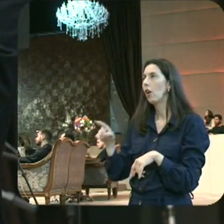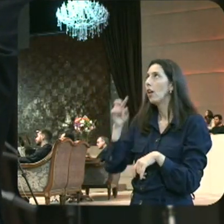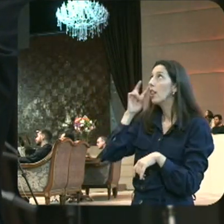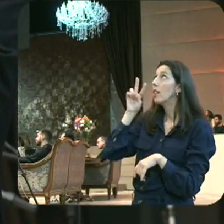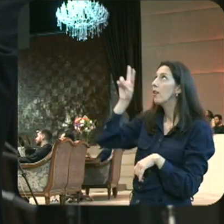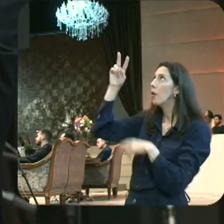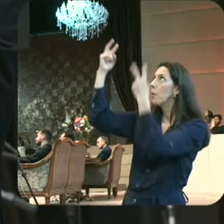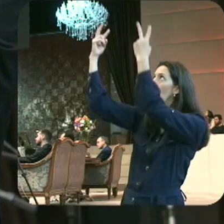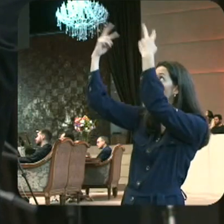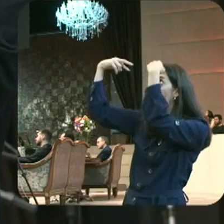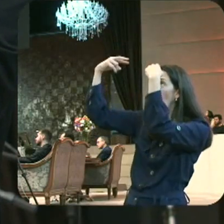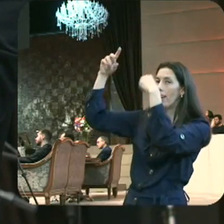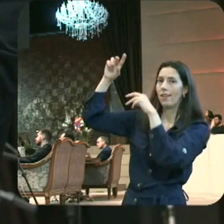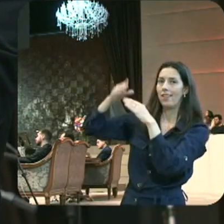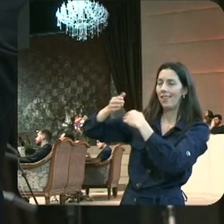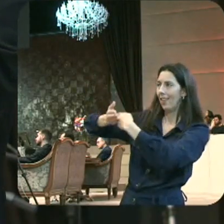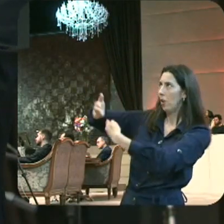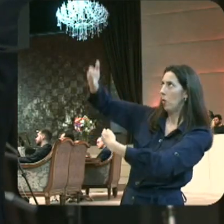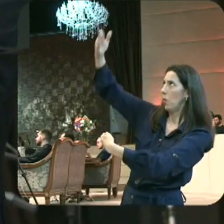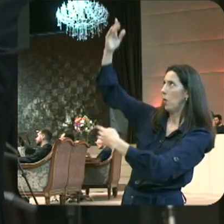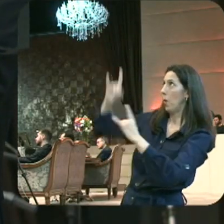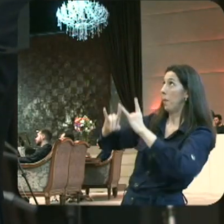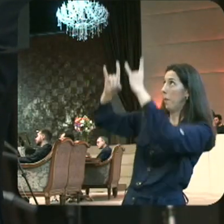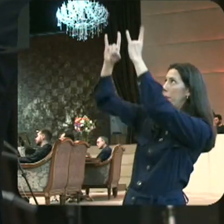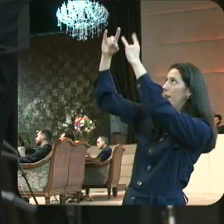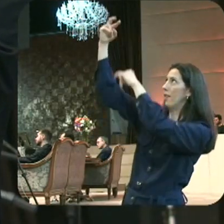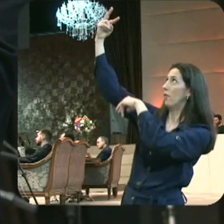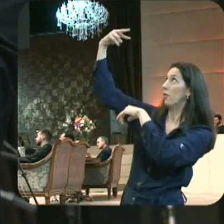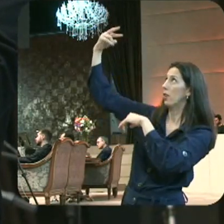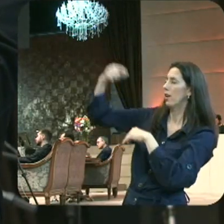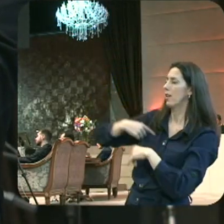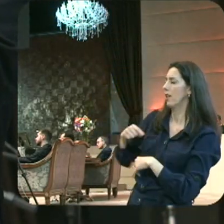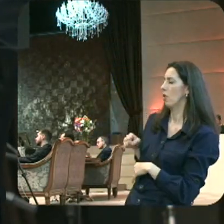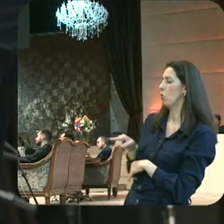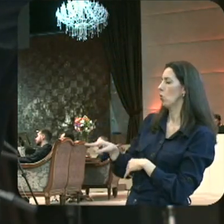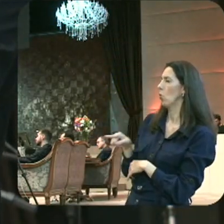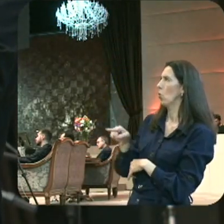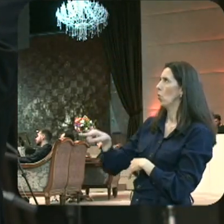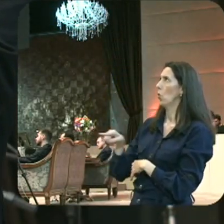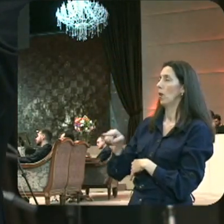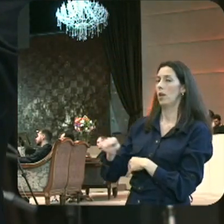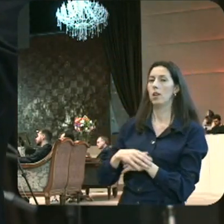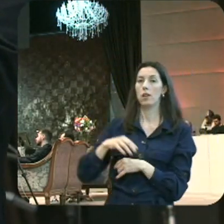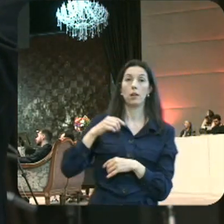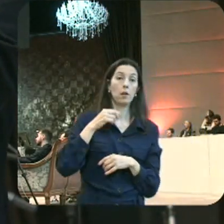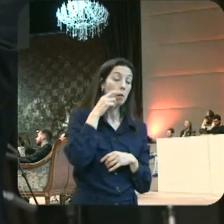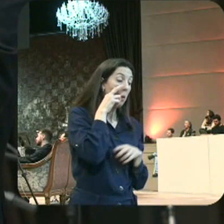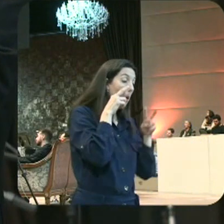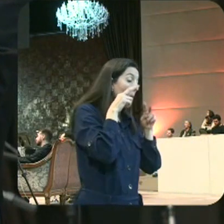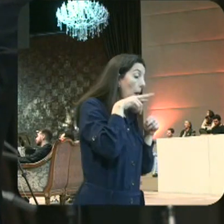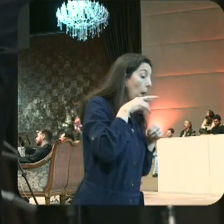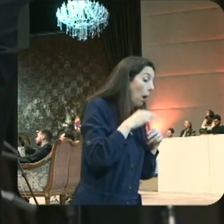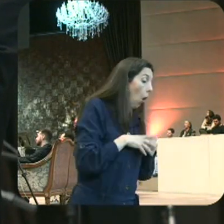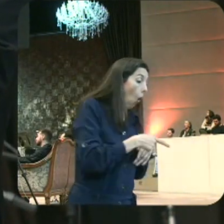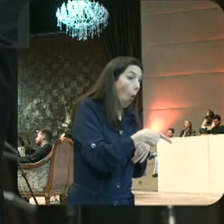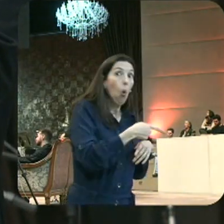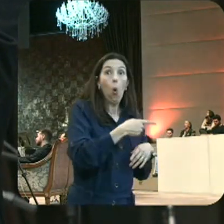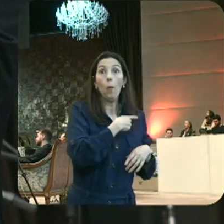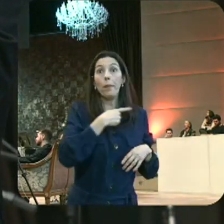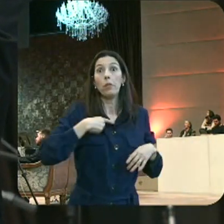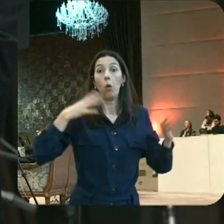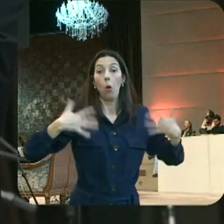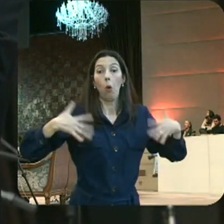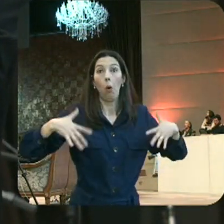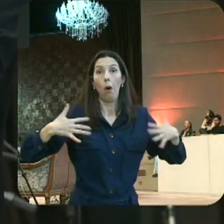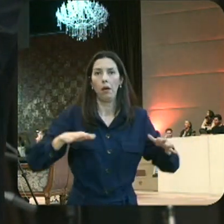pela janela, sabe? Ali. E eu tocava a campainha e não abria. Mas eu vi que tinha gente lá. Tocava a campainha e não